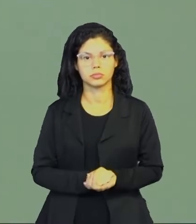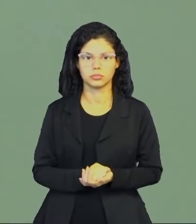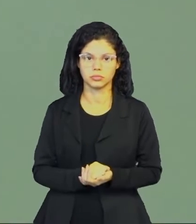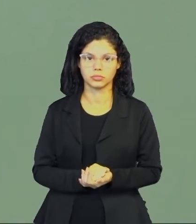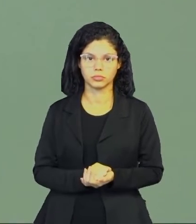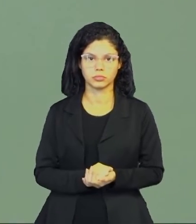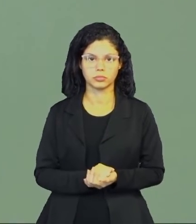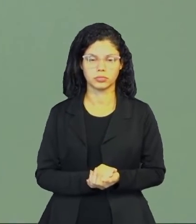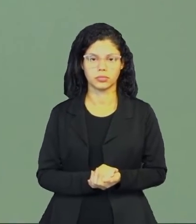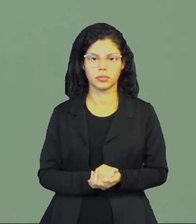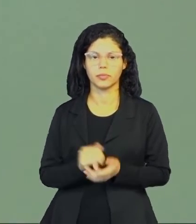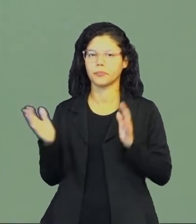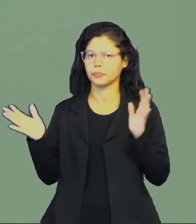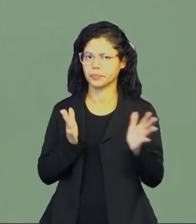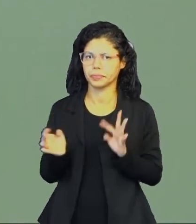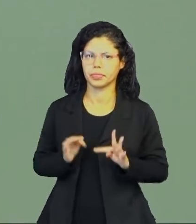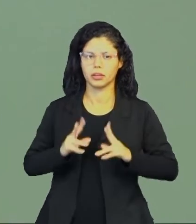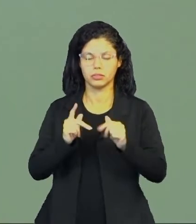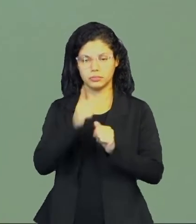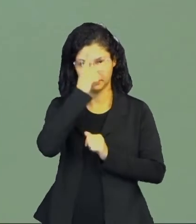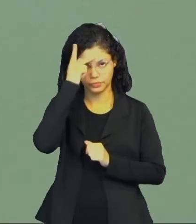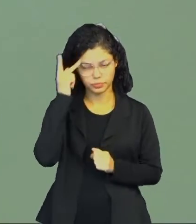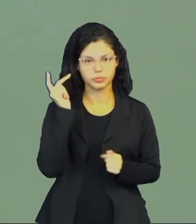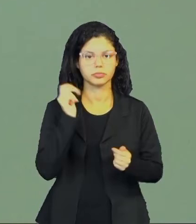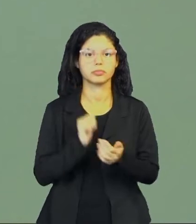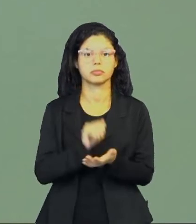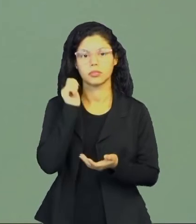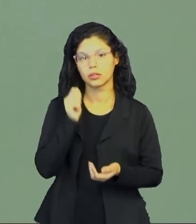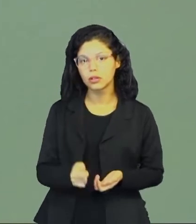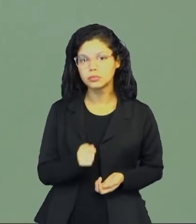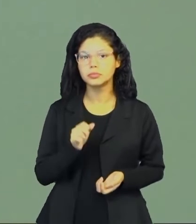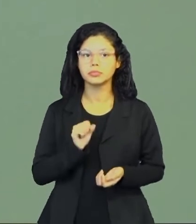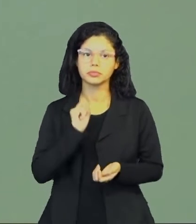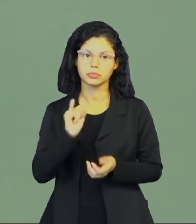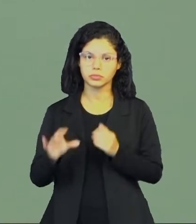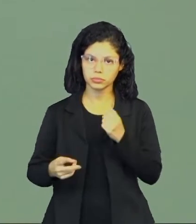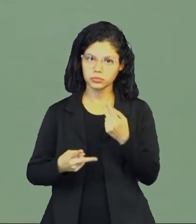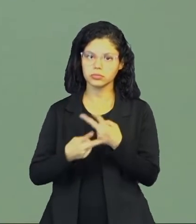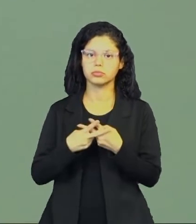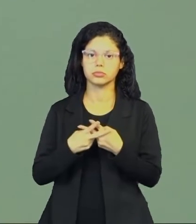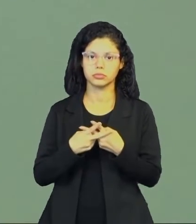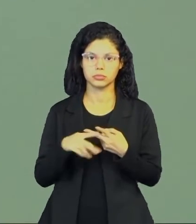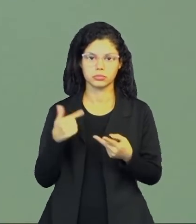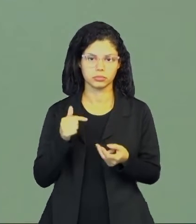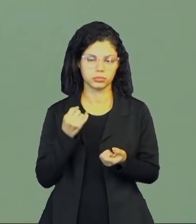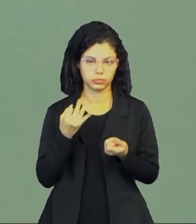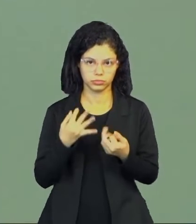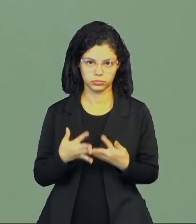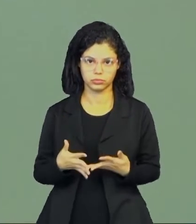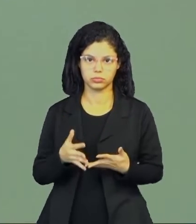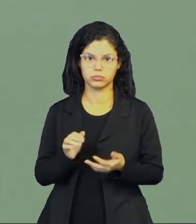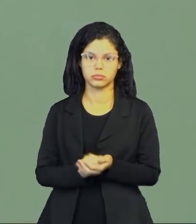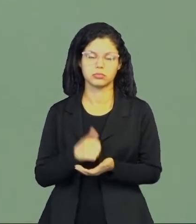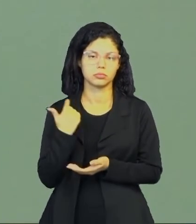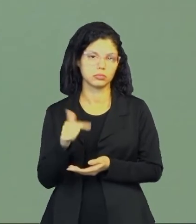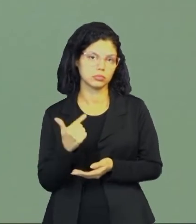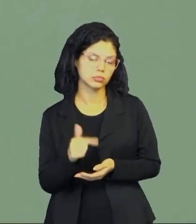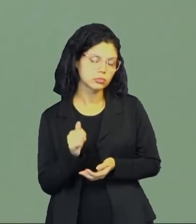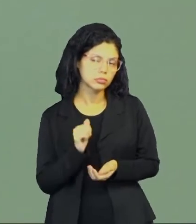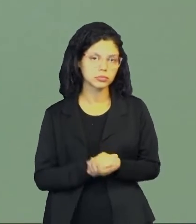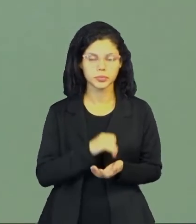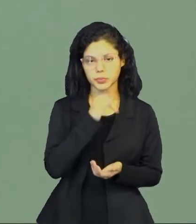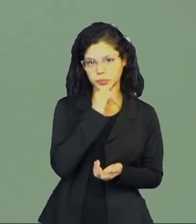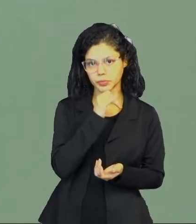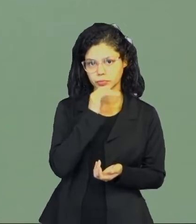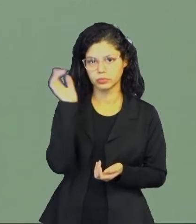ser acessíveis a todas as pessoas, né? Na ditadura militar, se era preso, né, sem nenhuma justificativa, né, não havia, por